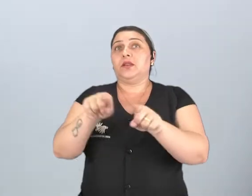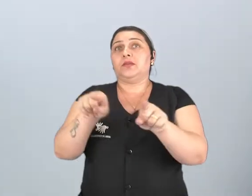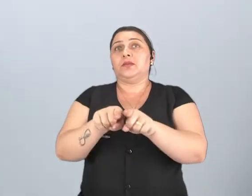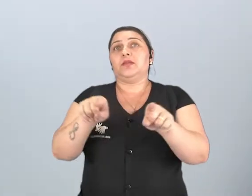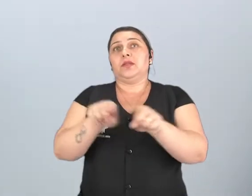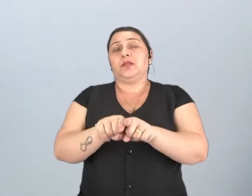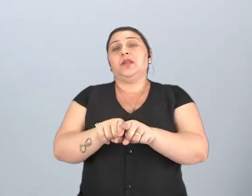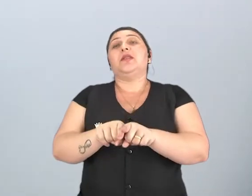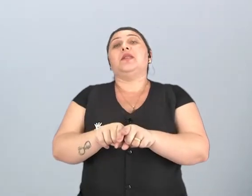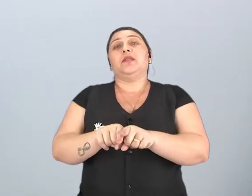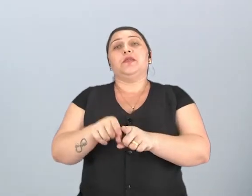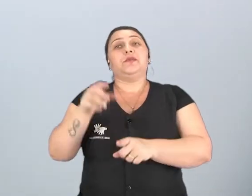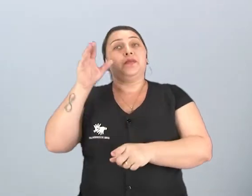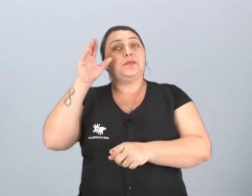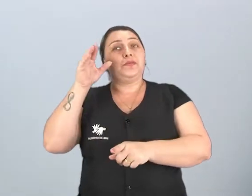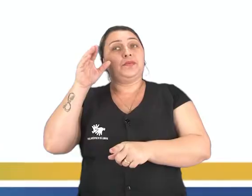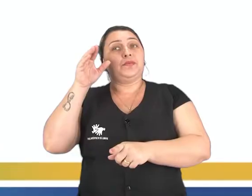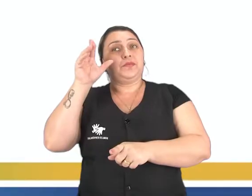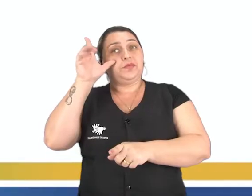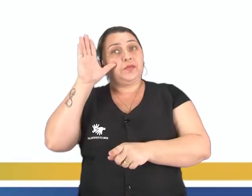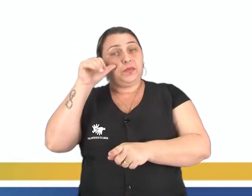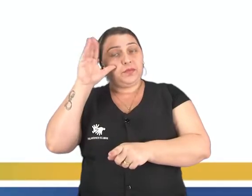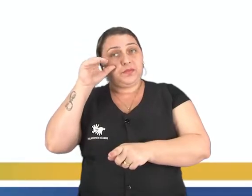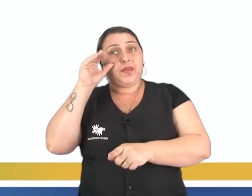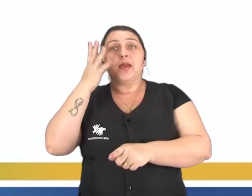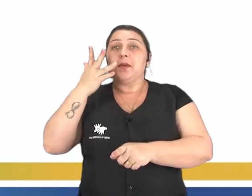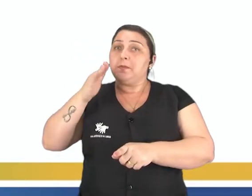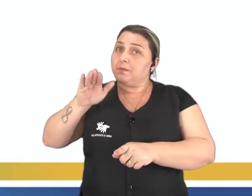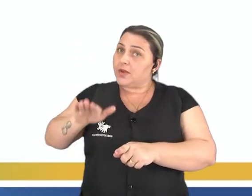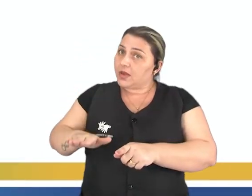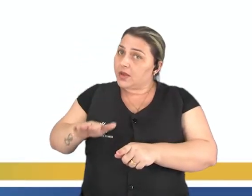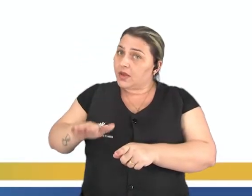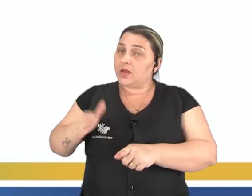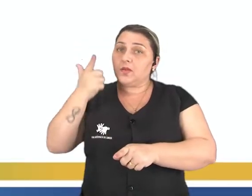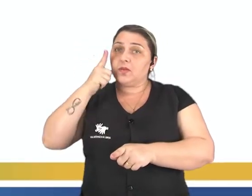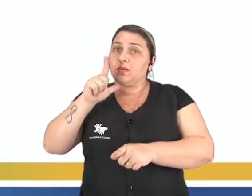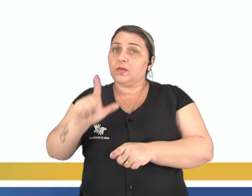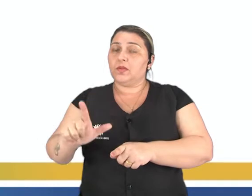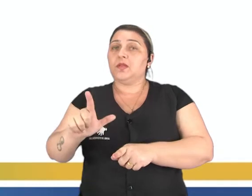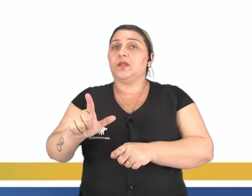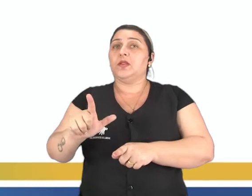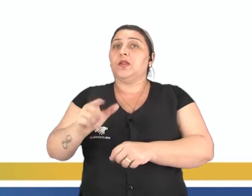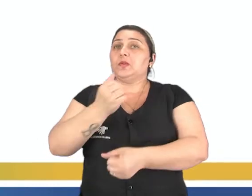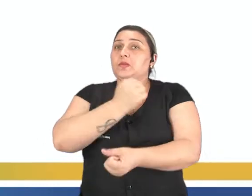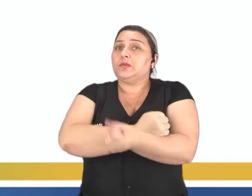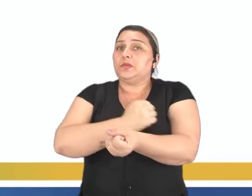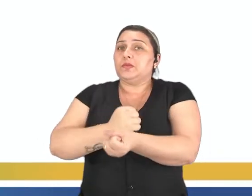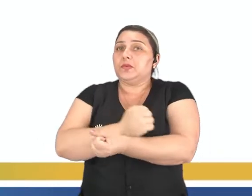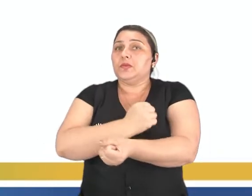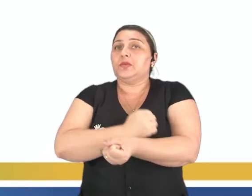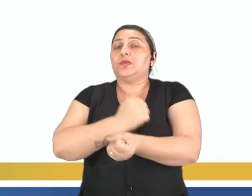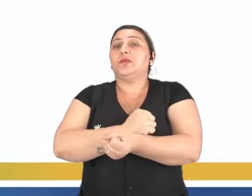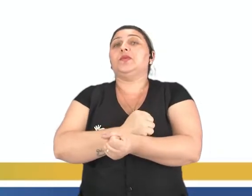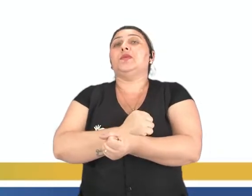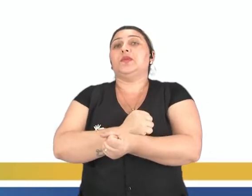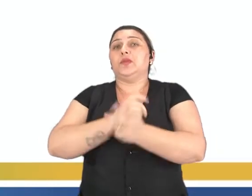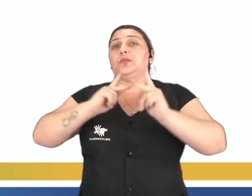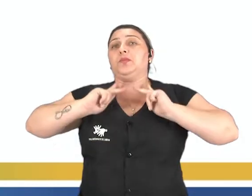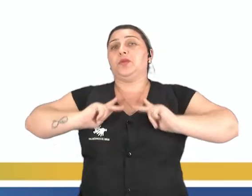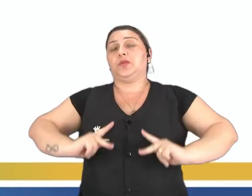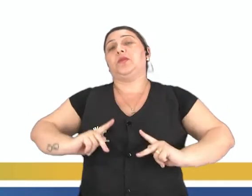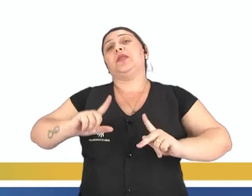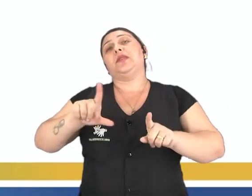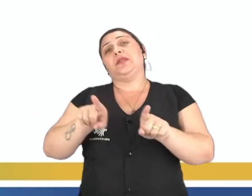outra observação, né? Desde pequenos, nós adquirimos vícios posturais, né? Que